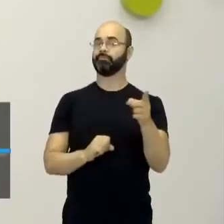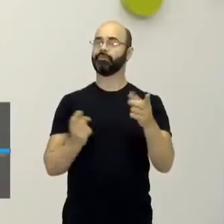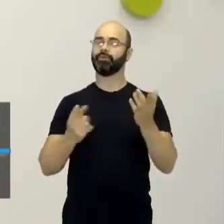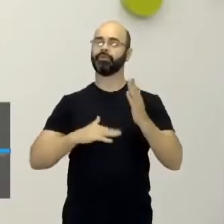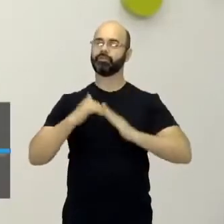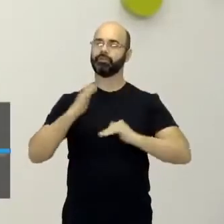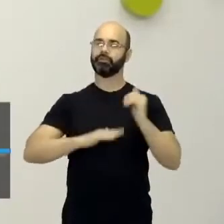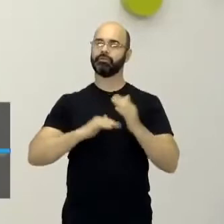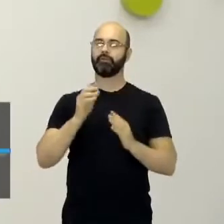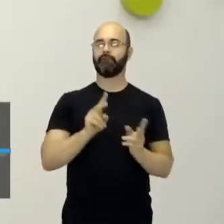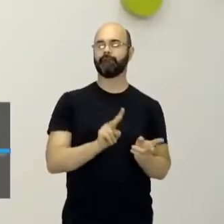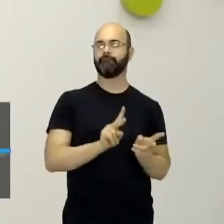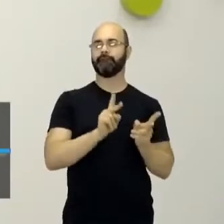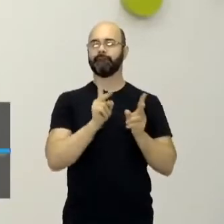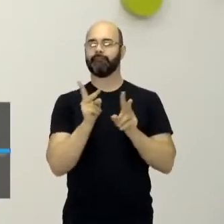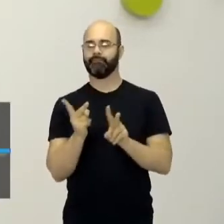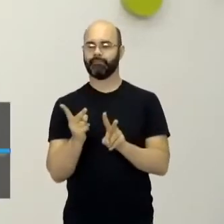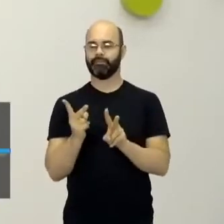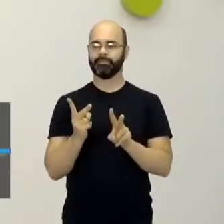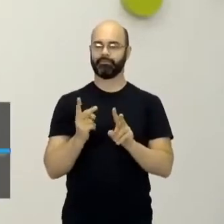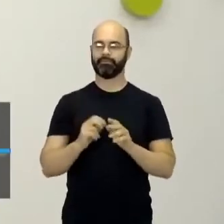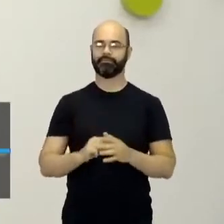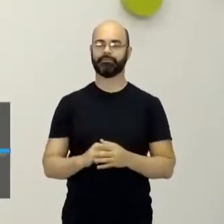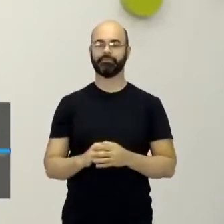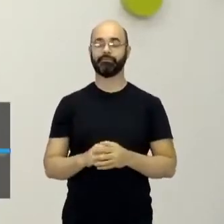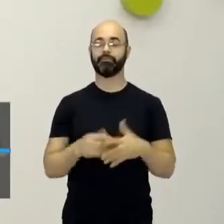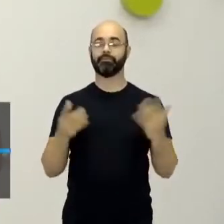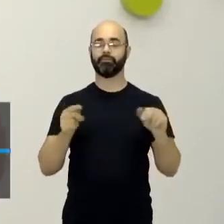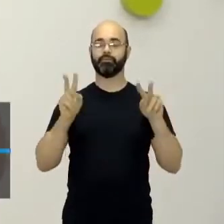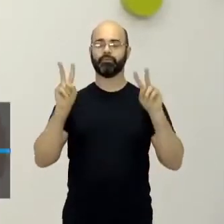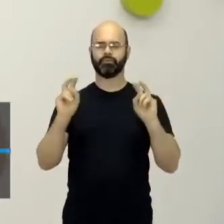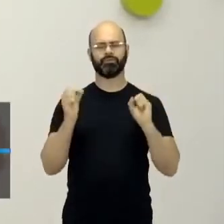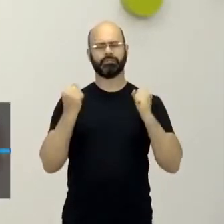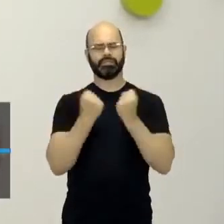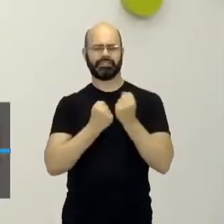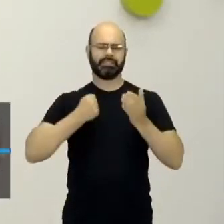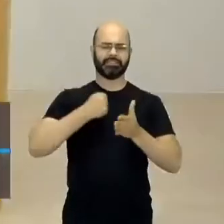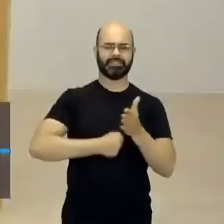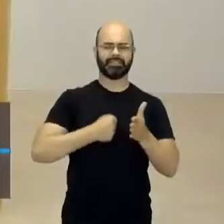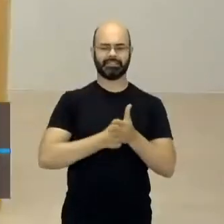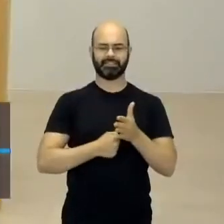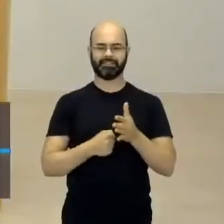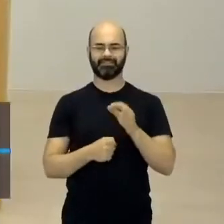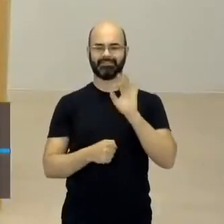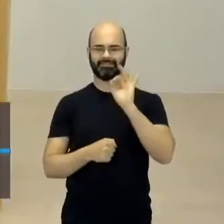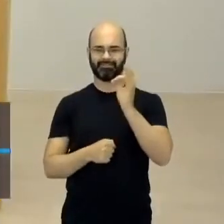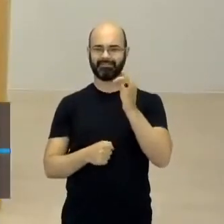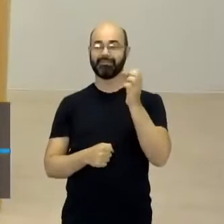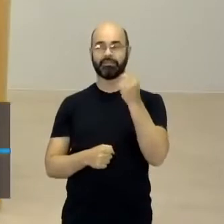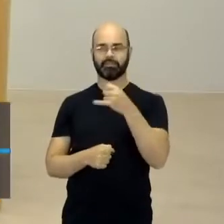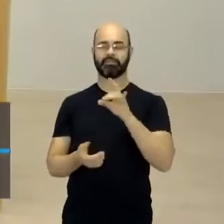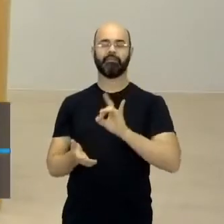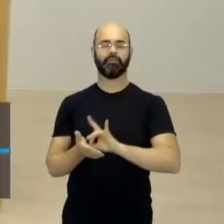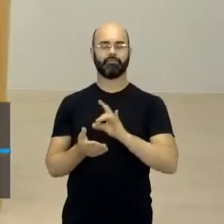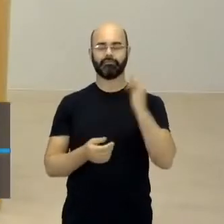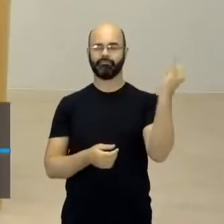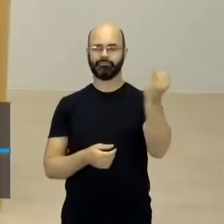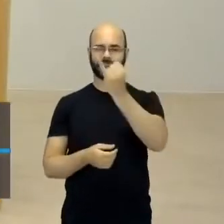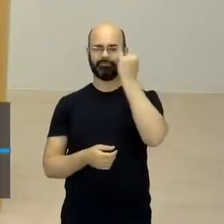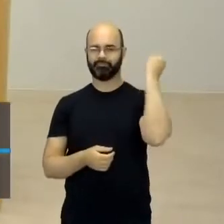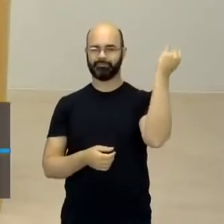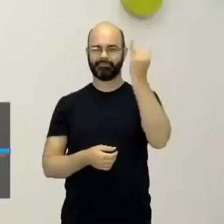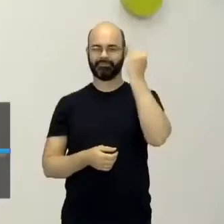de transição e hoje nós vamos falar de resistência, hein, professor Anderson? Isso, extrema importância, né? Extrema